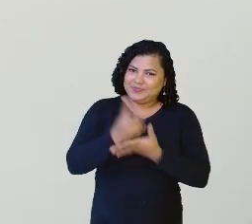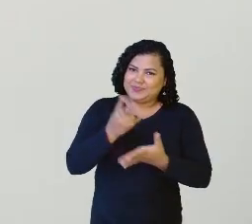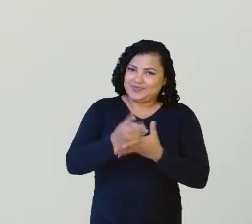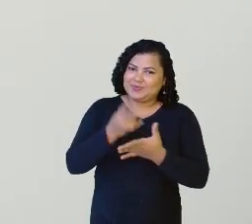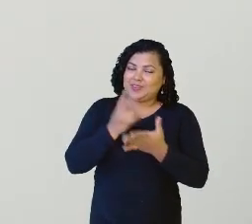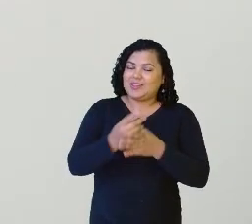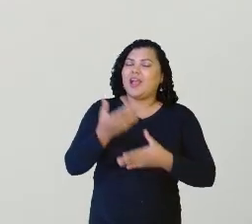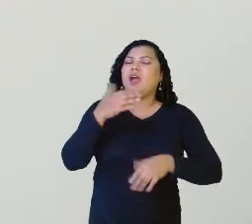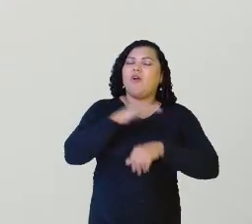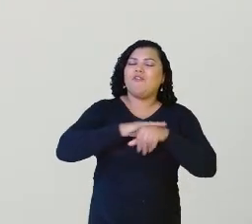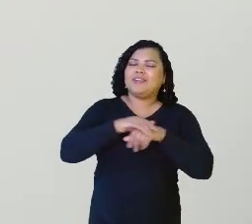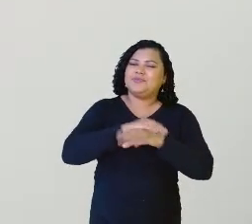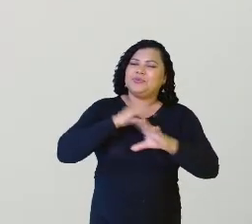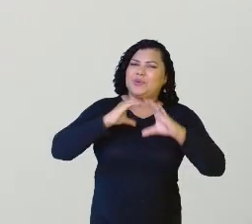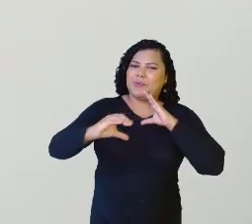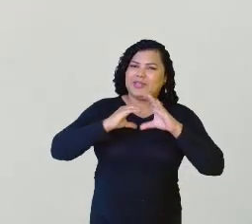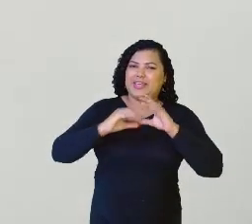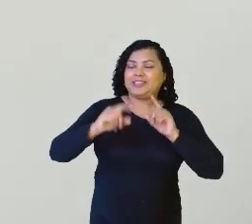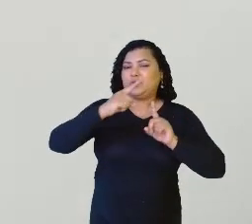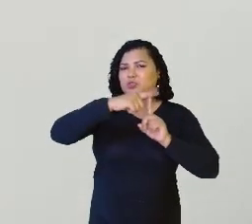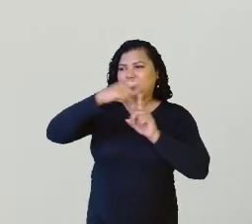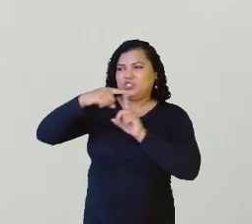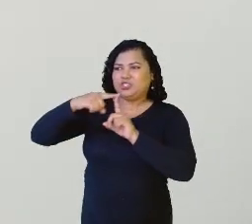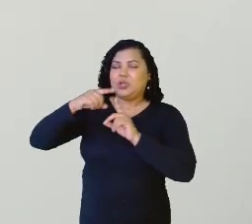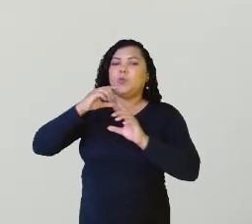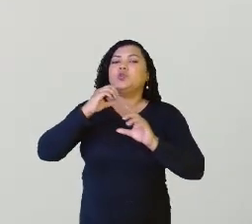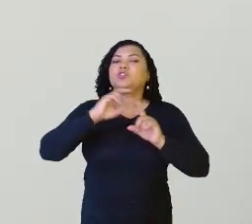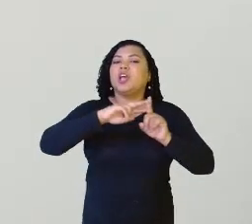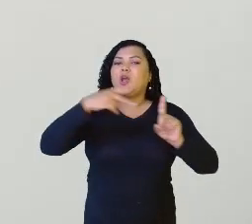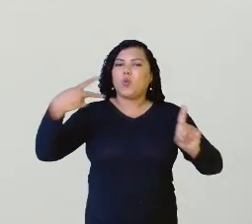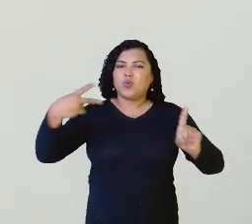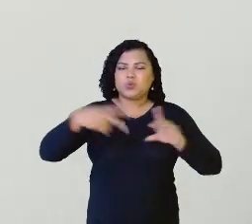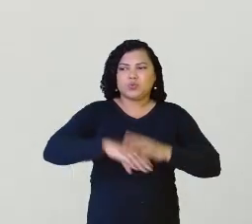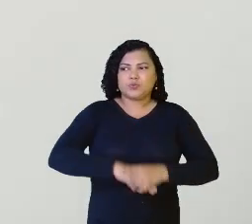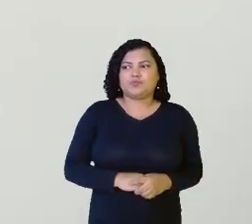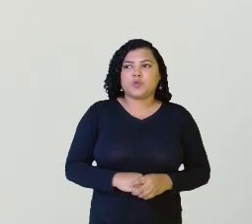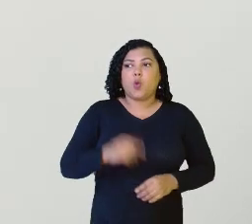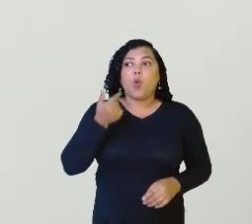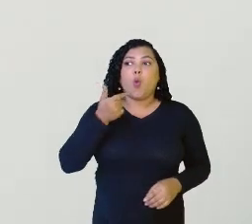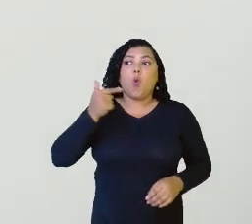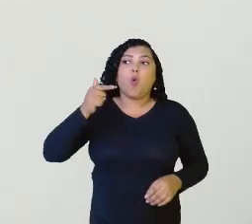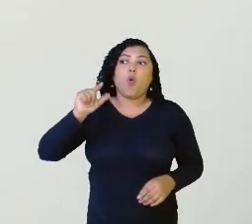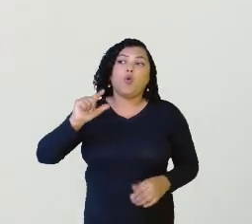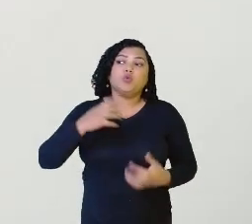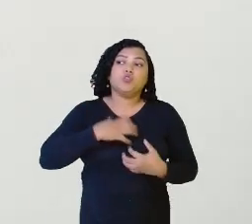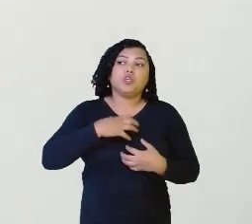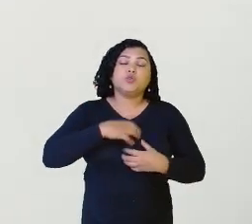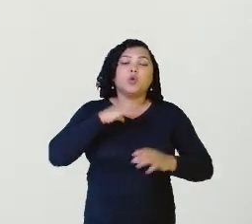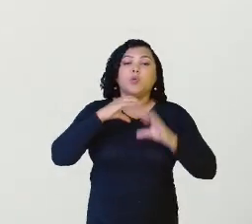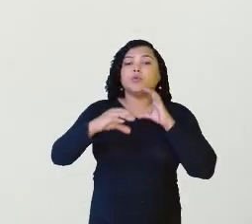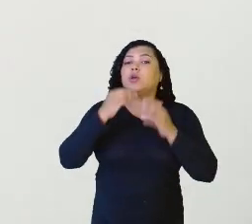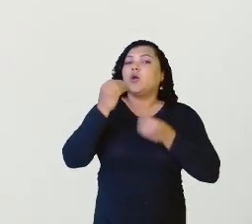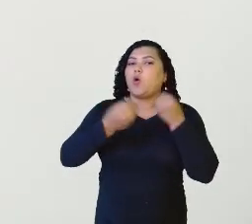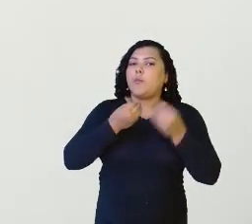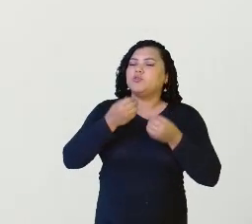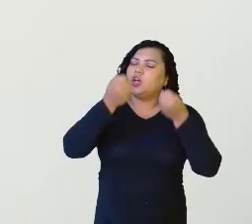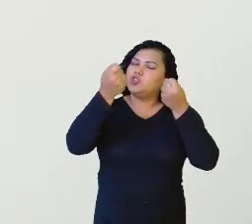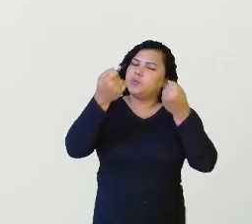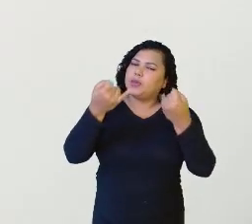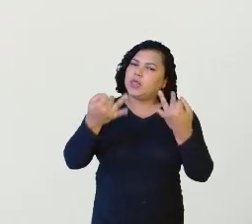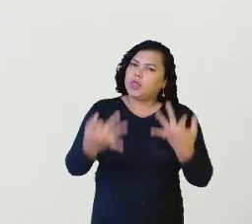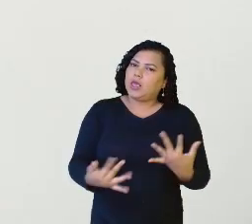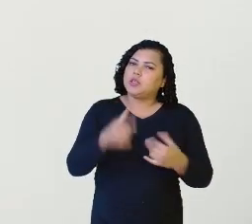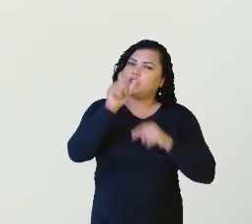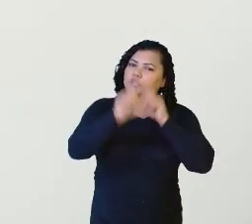os meios de comunicação. Outra maneira de comunicar-se, né? Eu falei sobre as pessoas